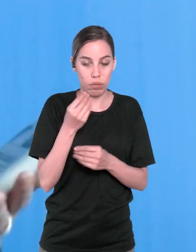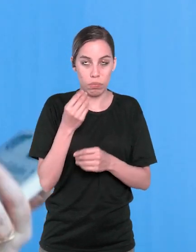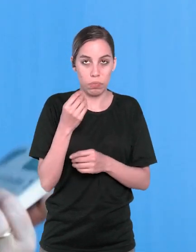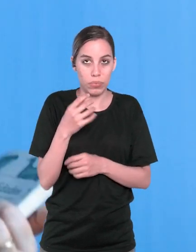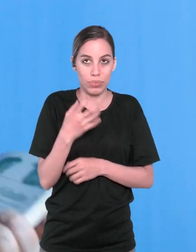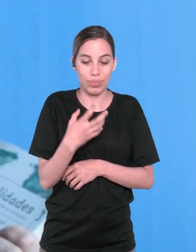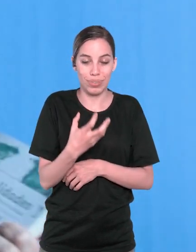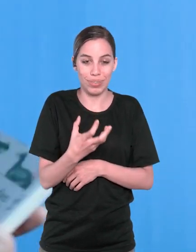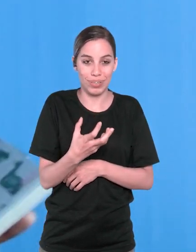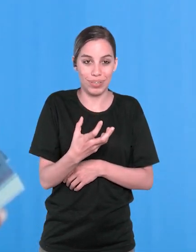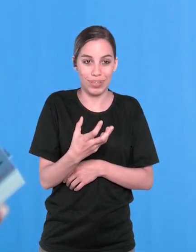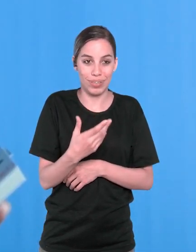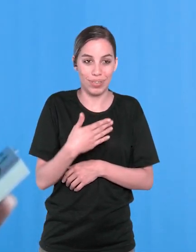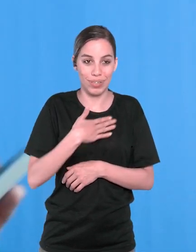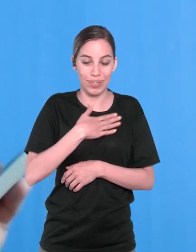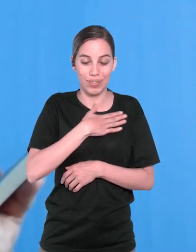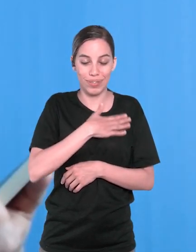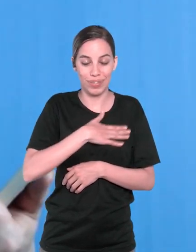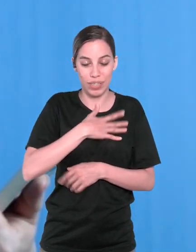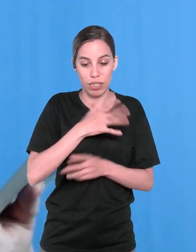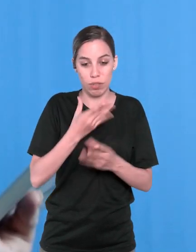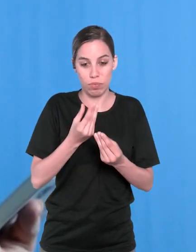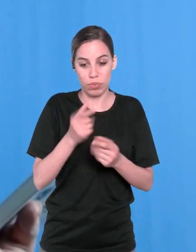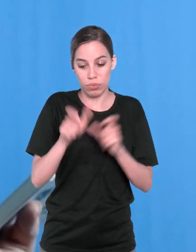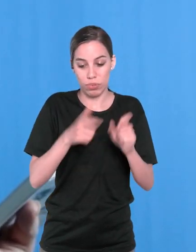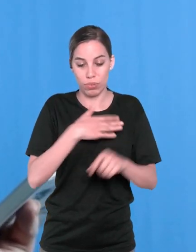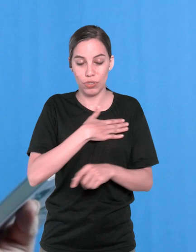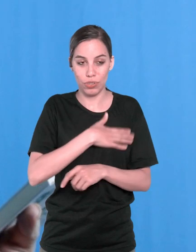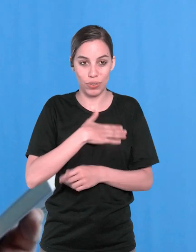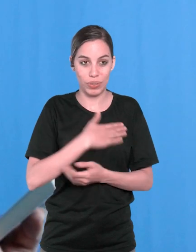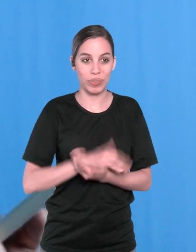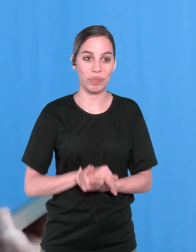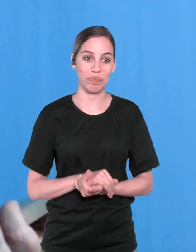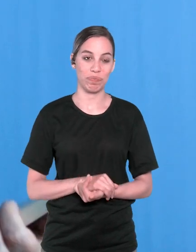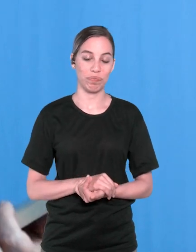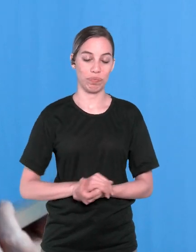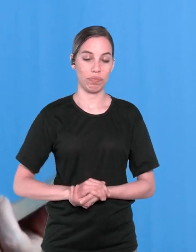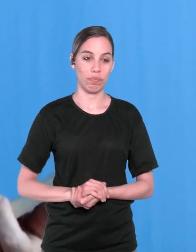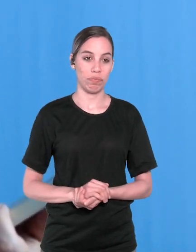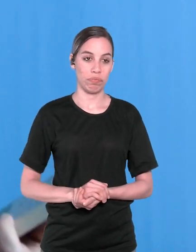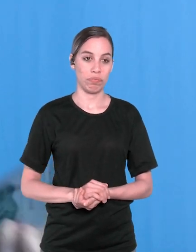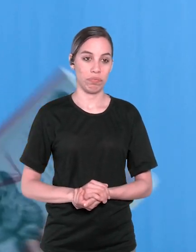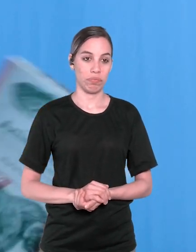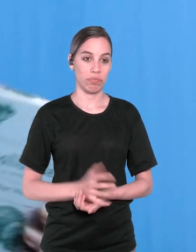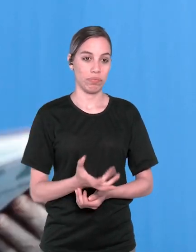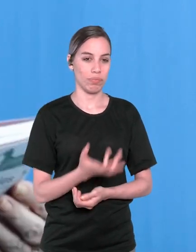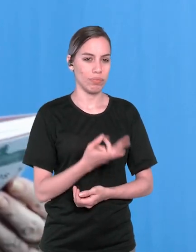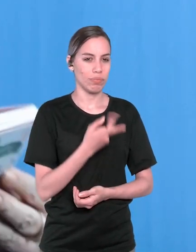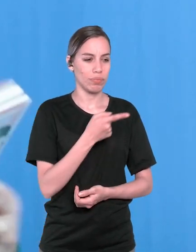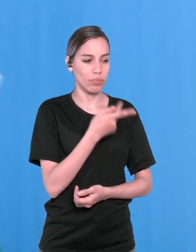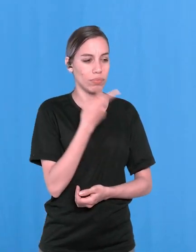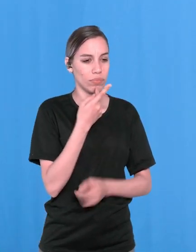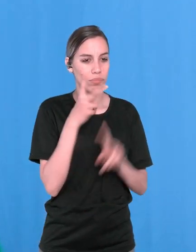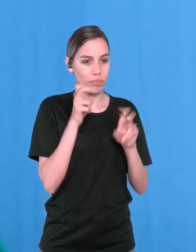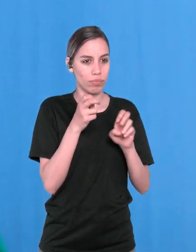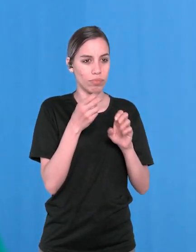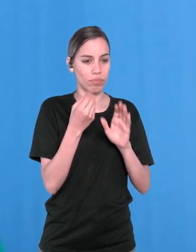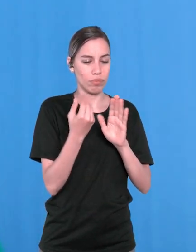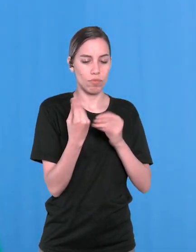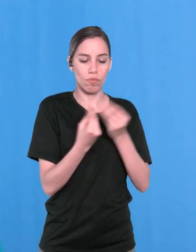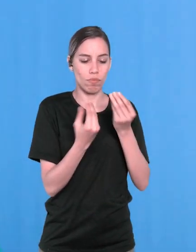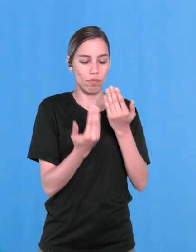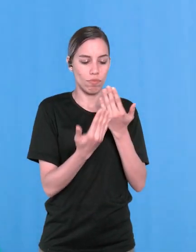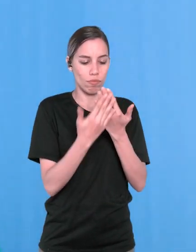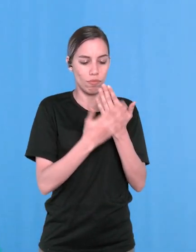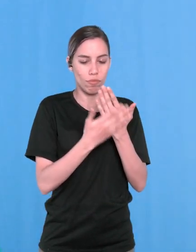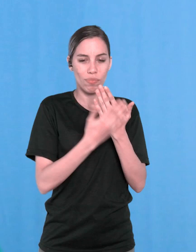né? Claro. Eu quero te pedir para falar também agora dessa capa linda, desse projeto gráfico, na verdade, né?